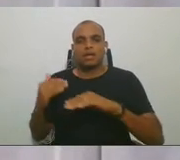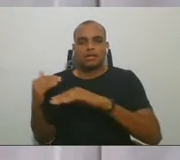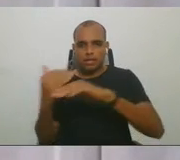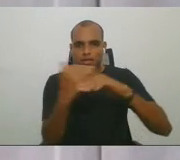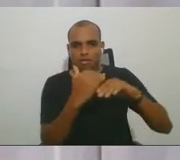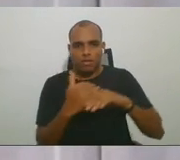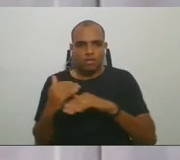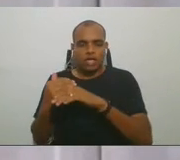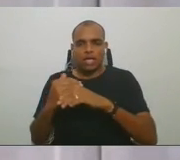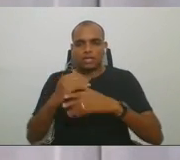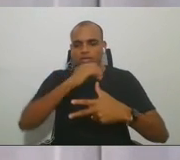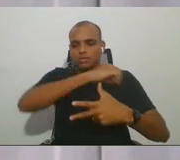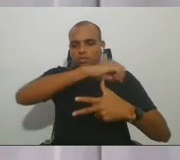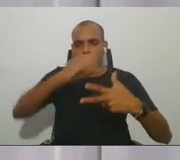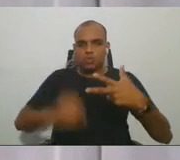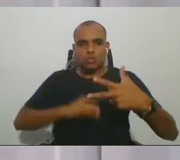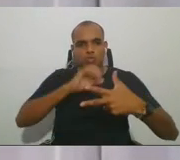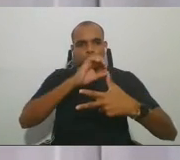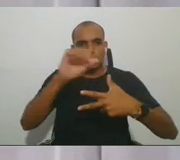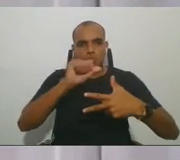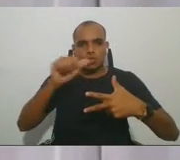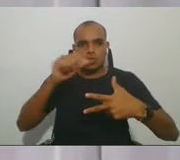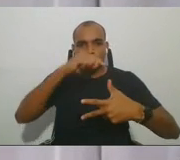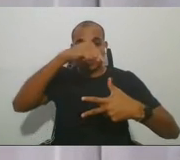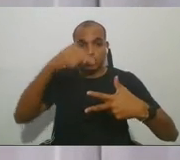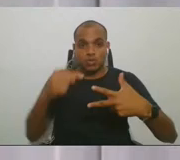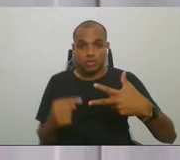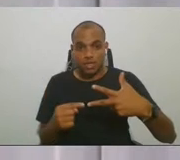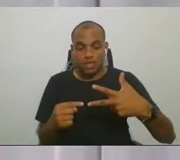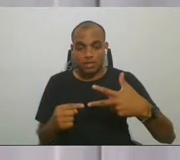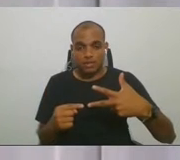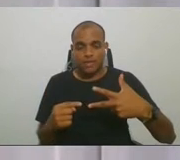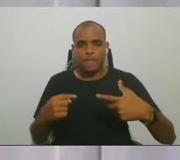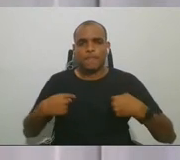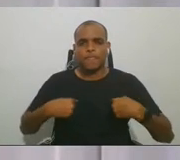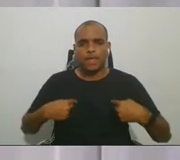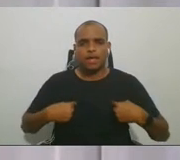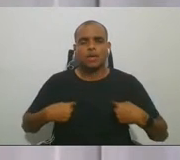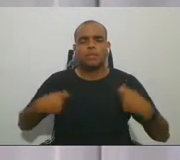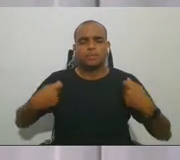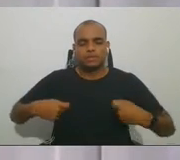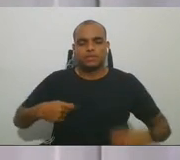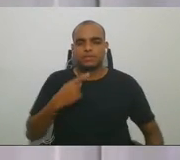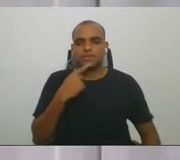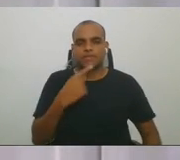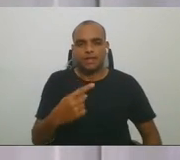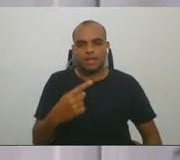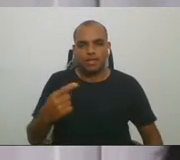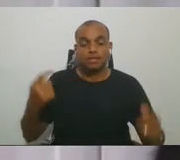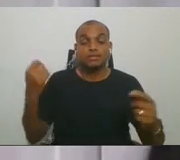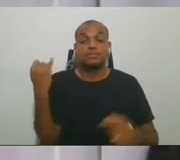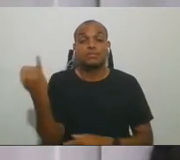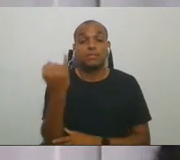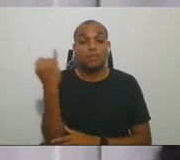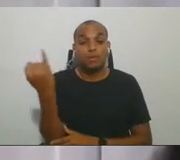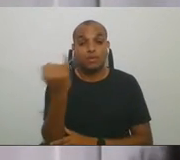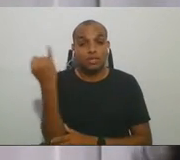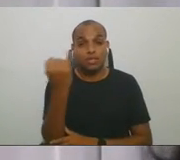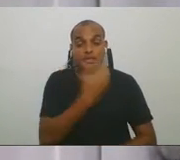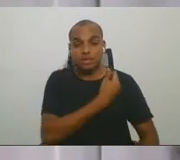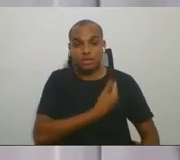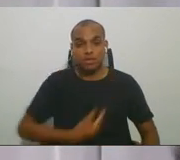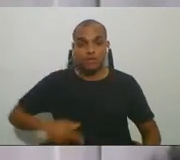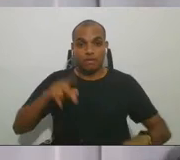poderes do Estado. Não posso deixar de me expressar com relação à necessidade de que um Estado